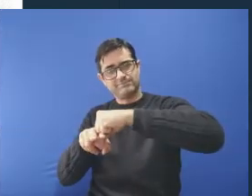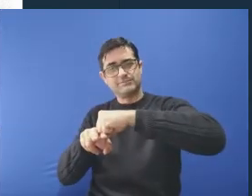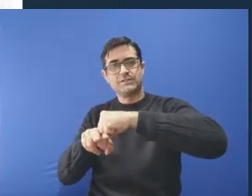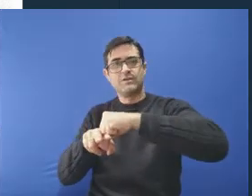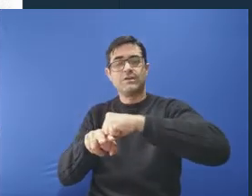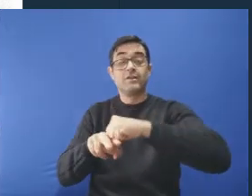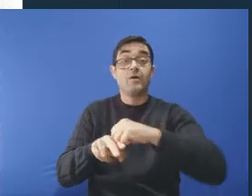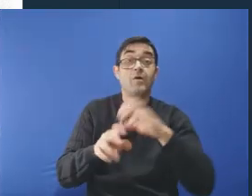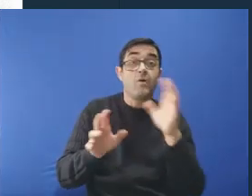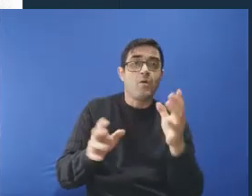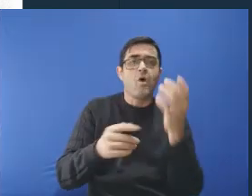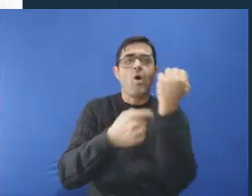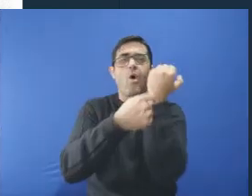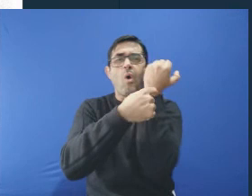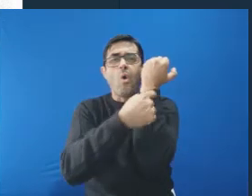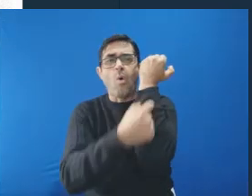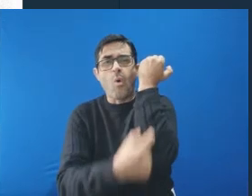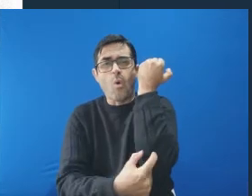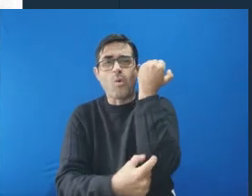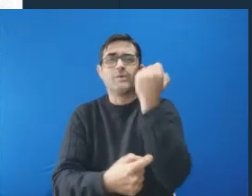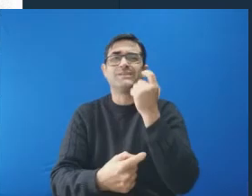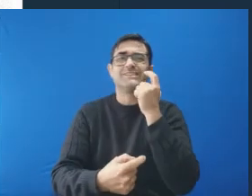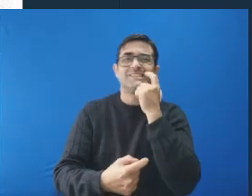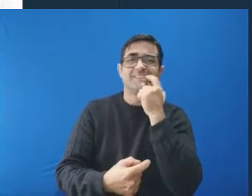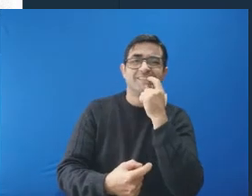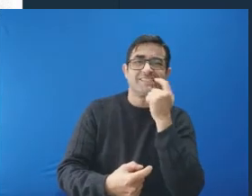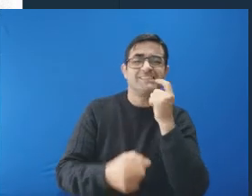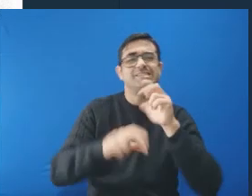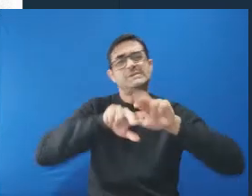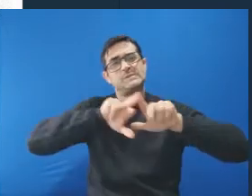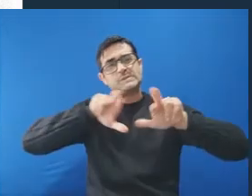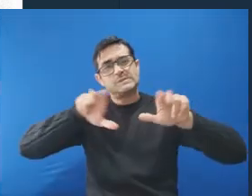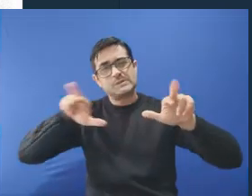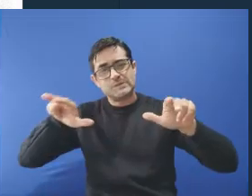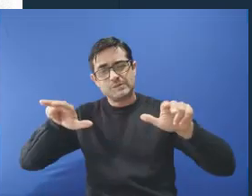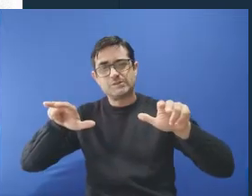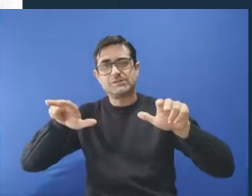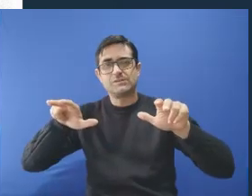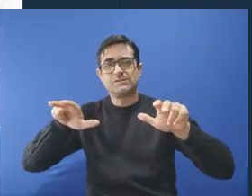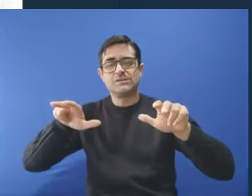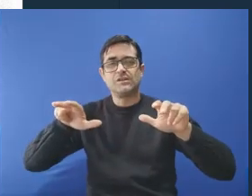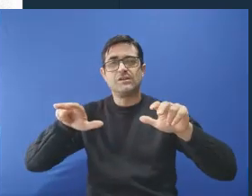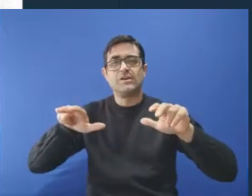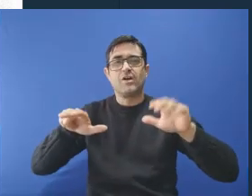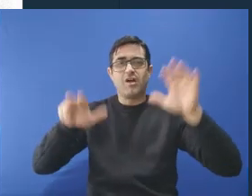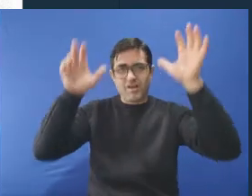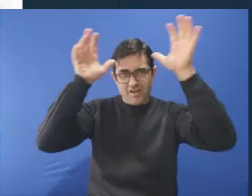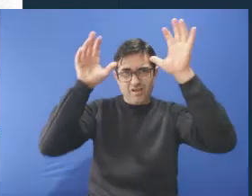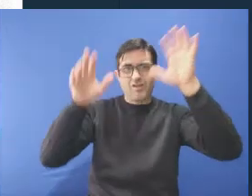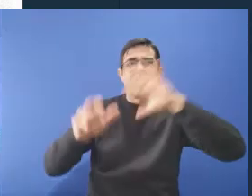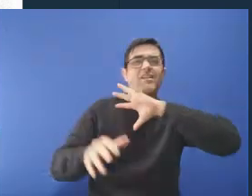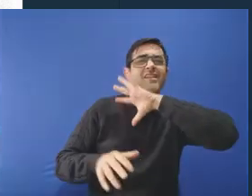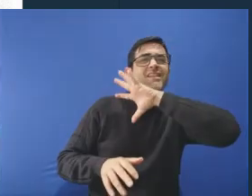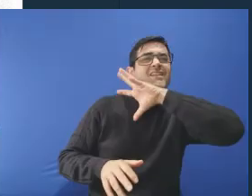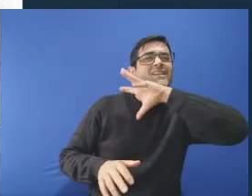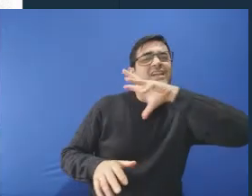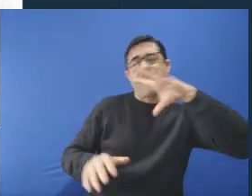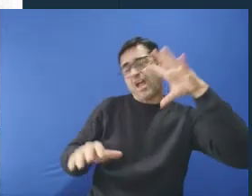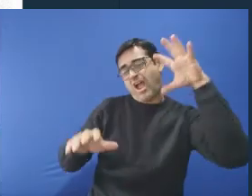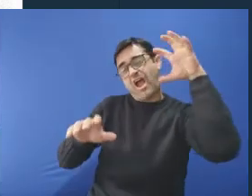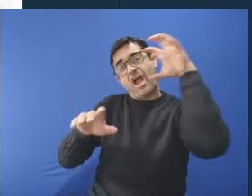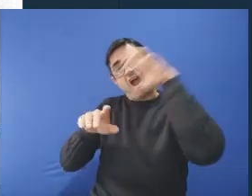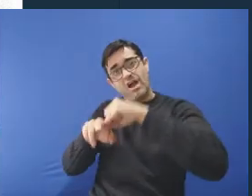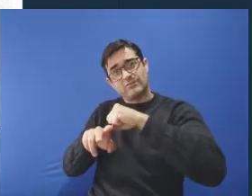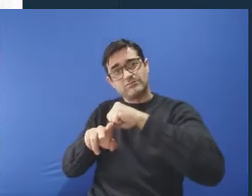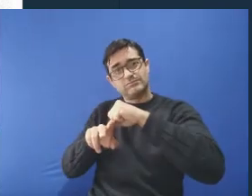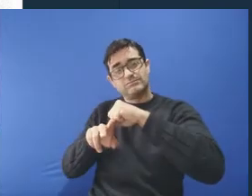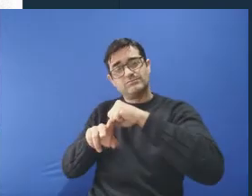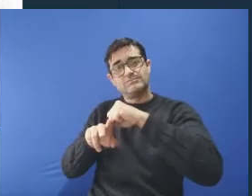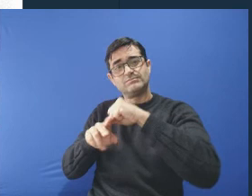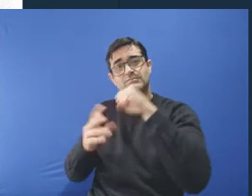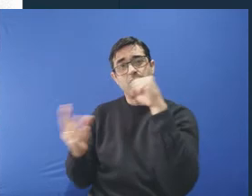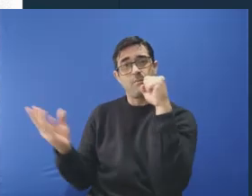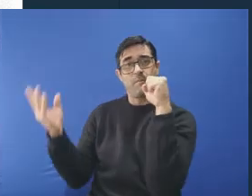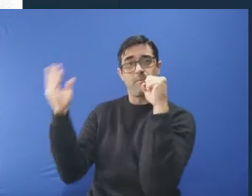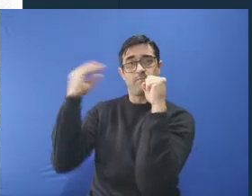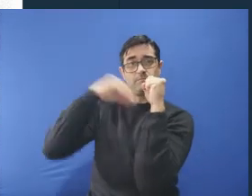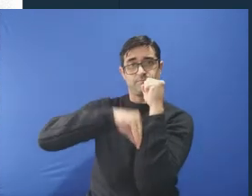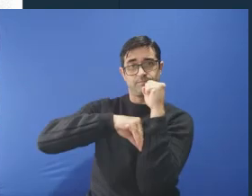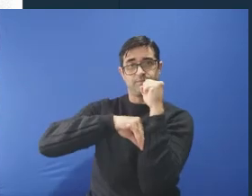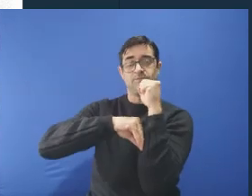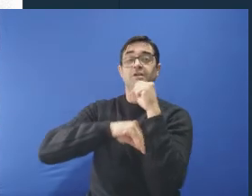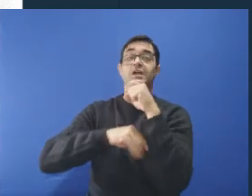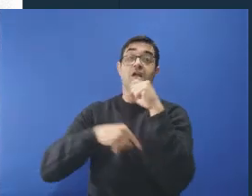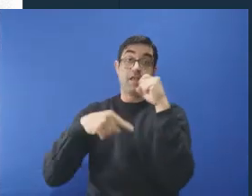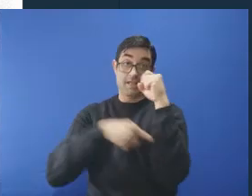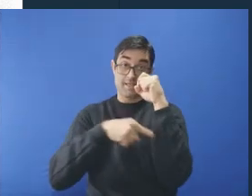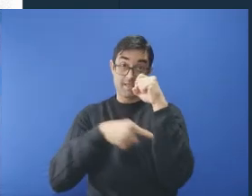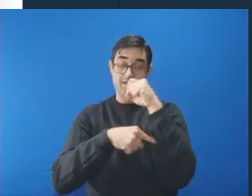disso é realmente assimilada. Daquilo que é assimilado, uma parte é perdida na respiração e a outra parte